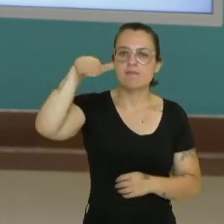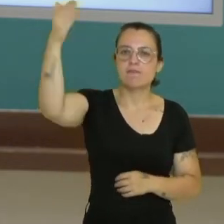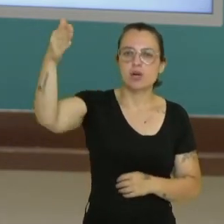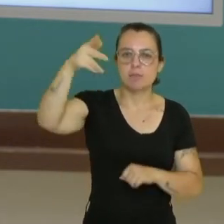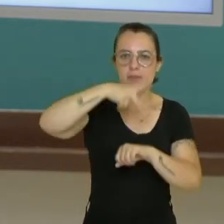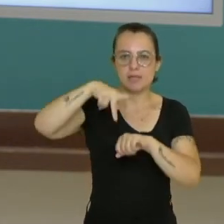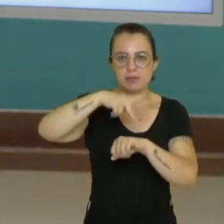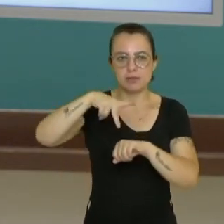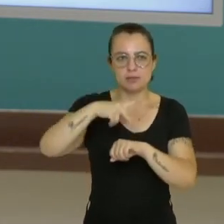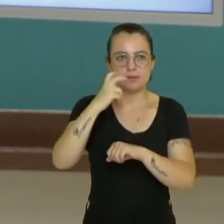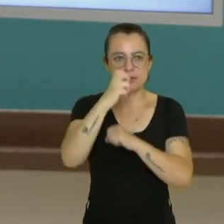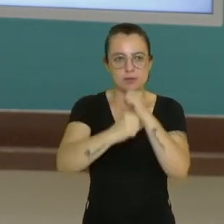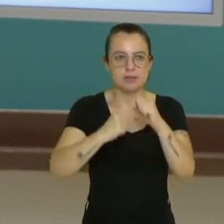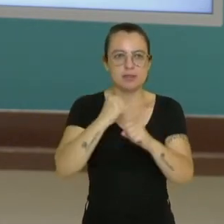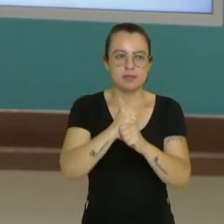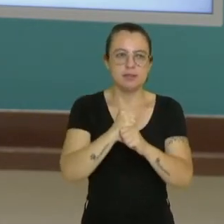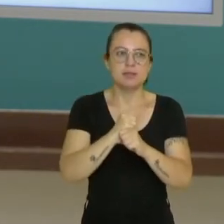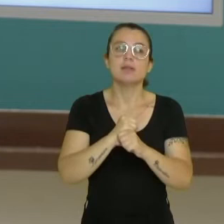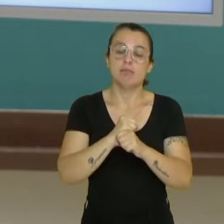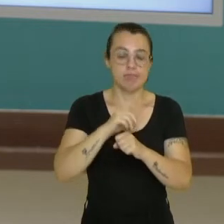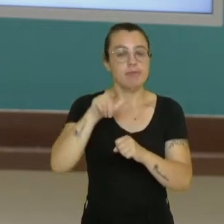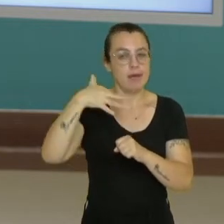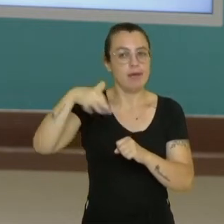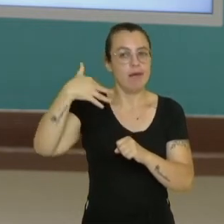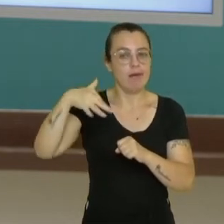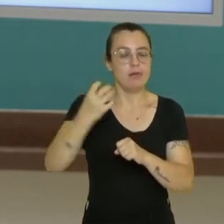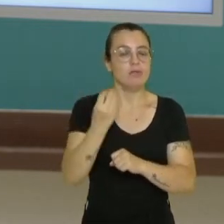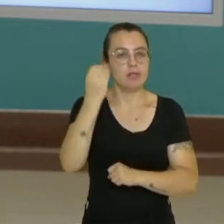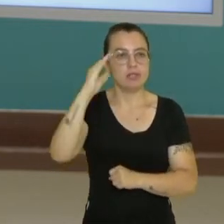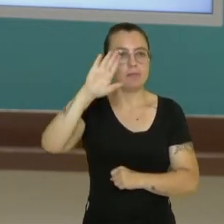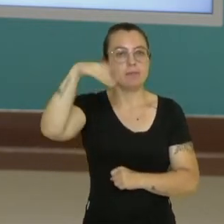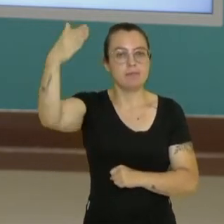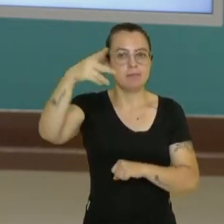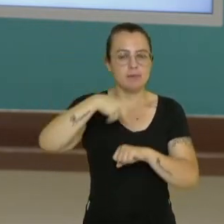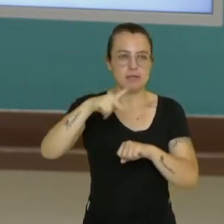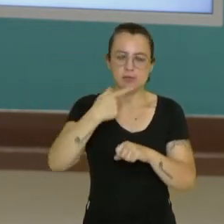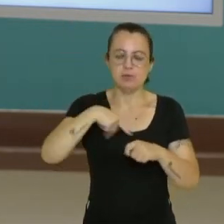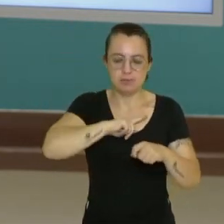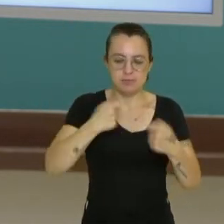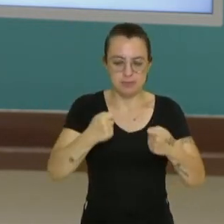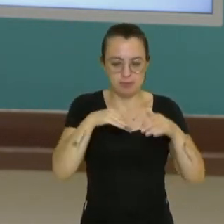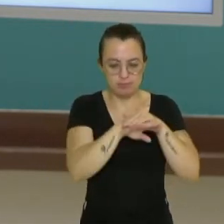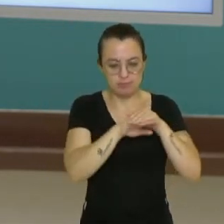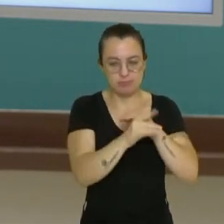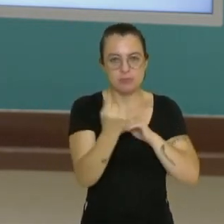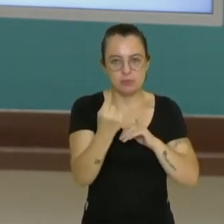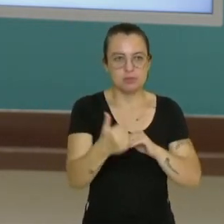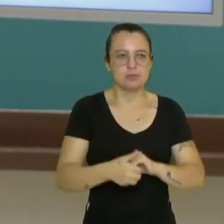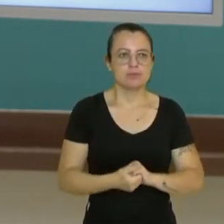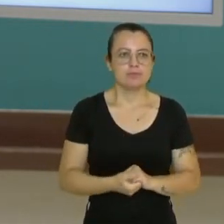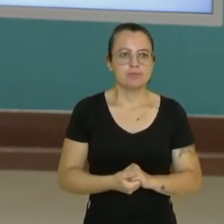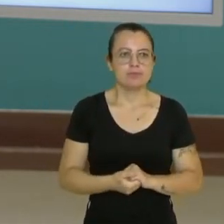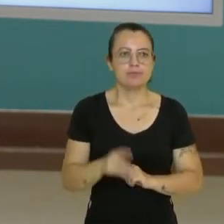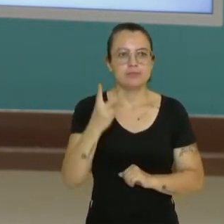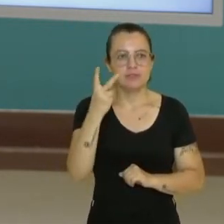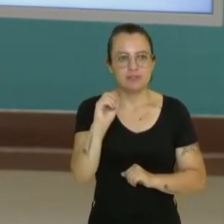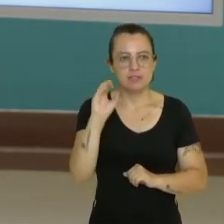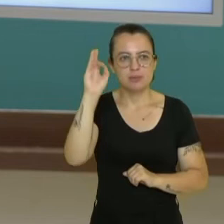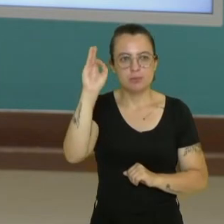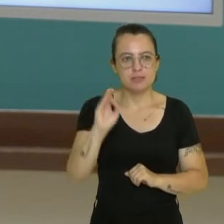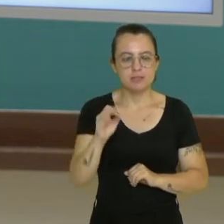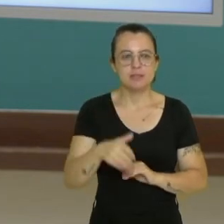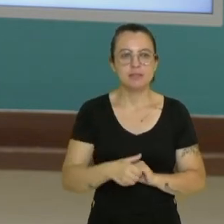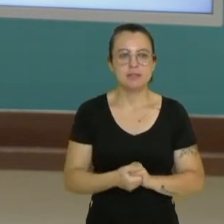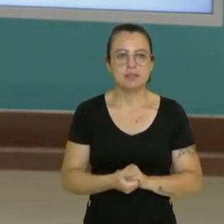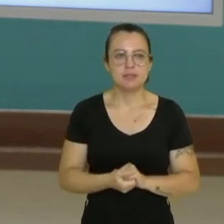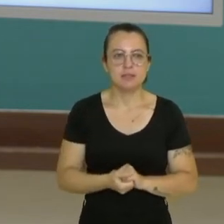exterior daqui a 5 anos. E sabe que viagem para o exterior custa caro, então você precisa o quê? Economizar. Então, 20%,